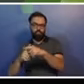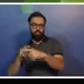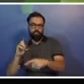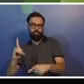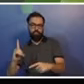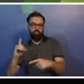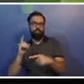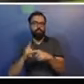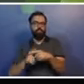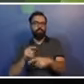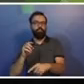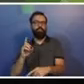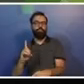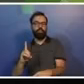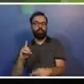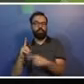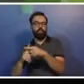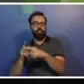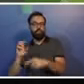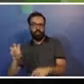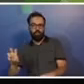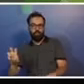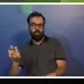D mais D mais 5.